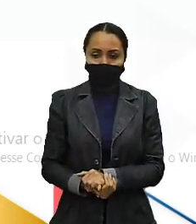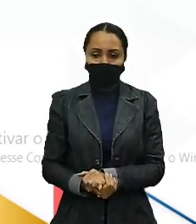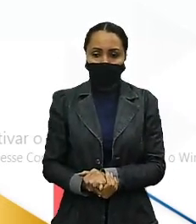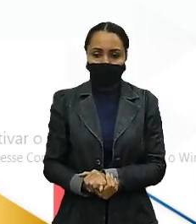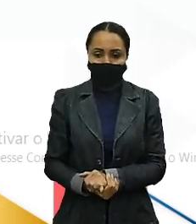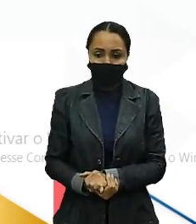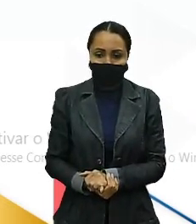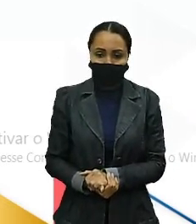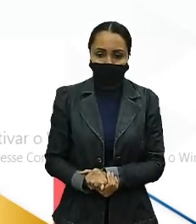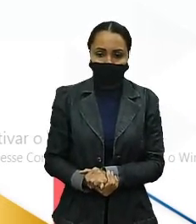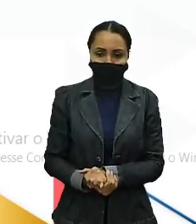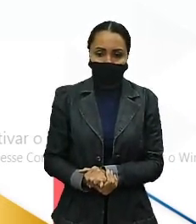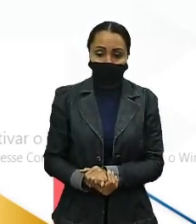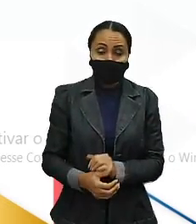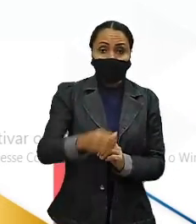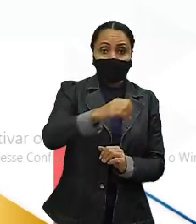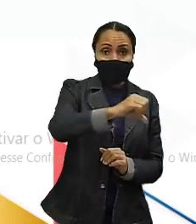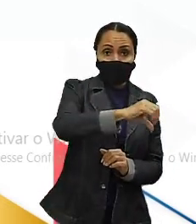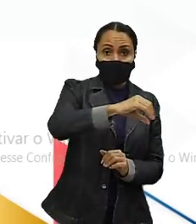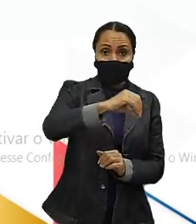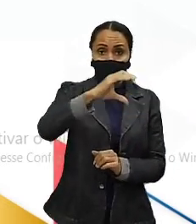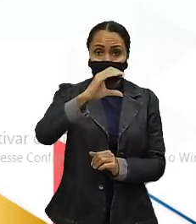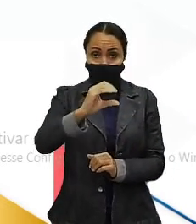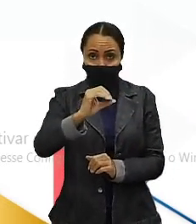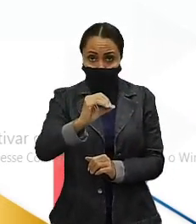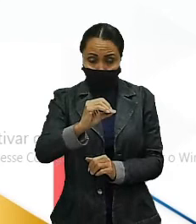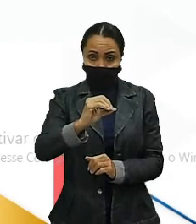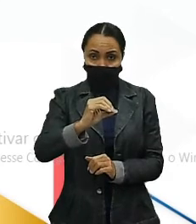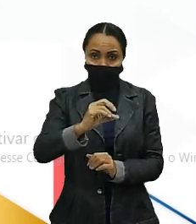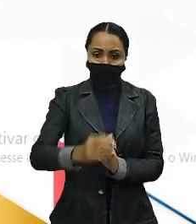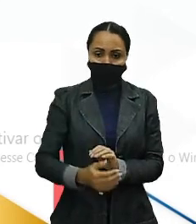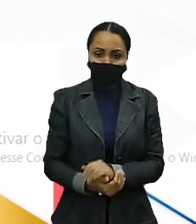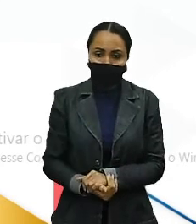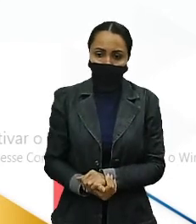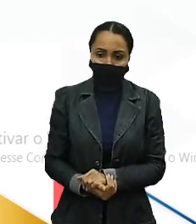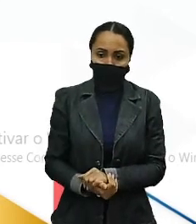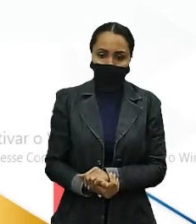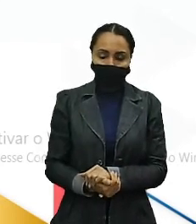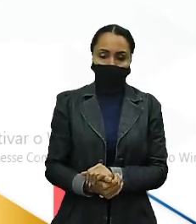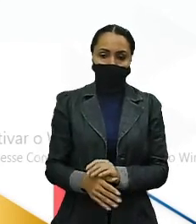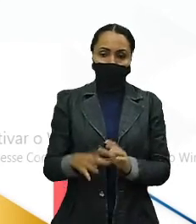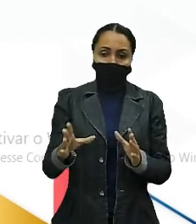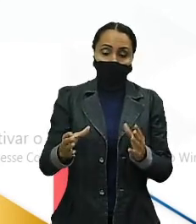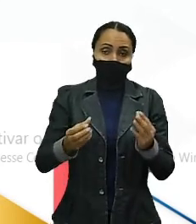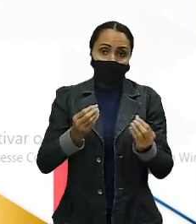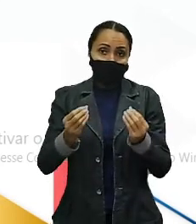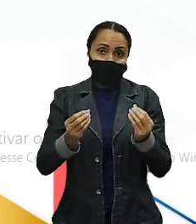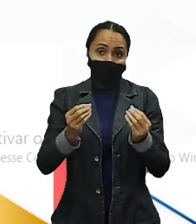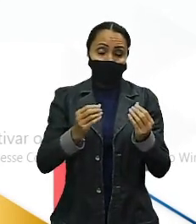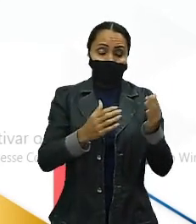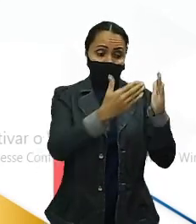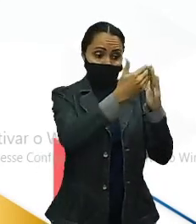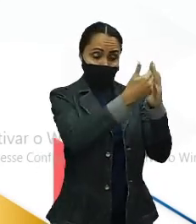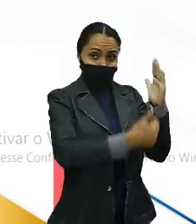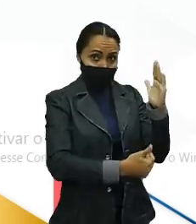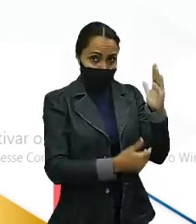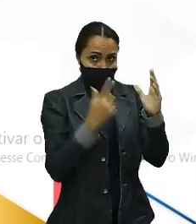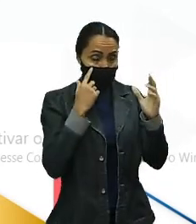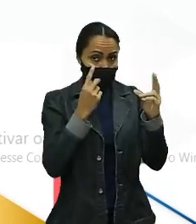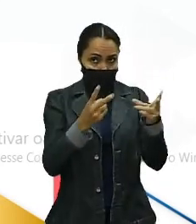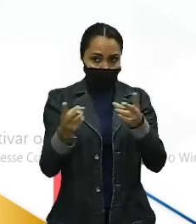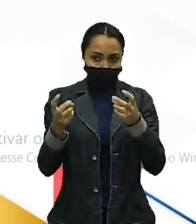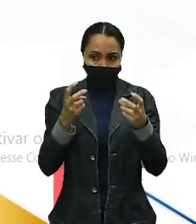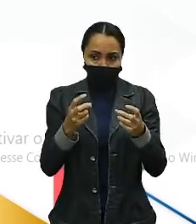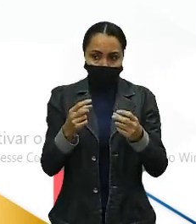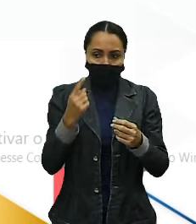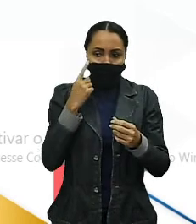horizontal aí, né, com 90 graus para a posição vertical, mas não vai ficar como está na parede, percebeu? Veja, vamos